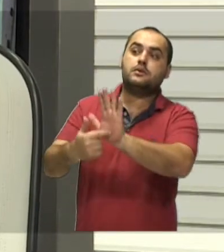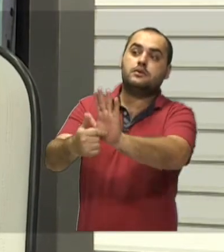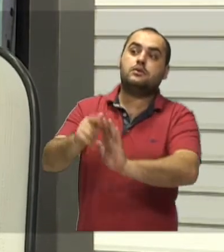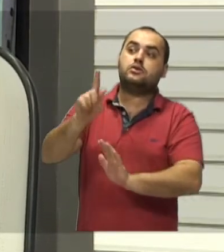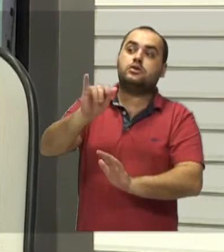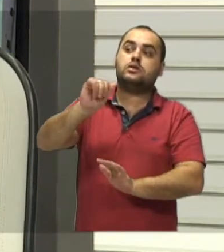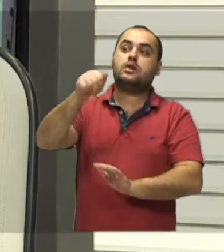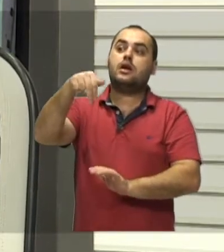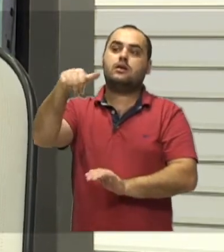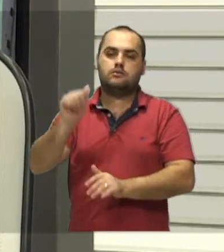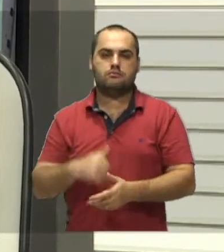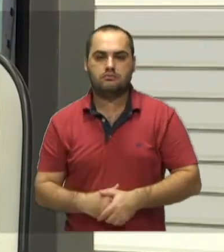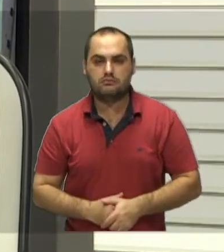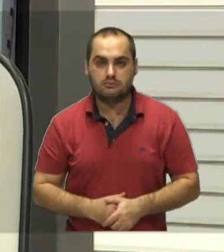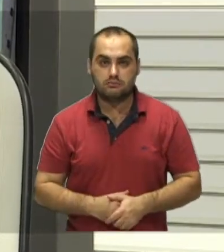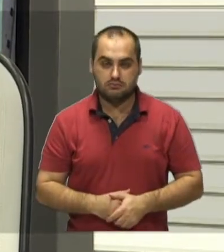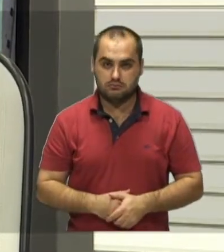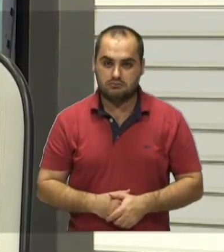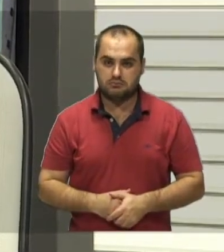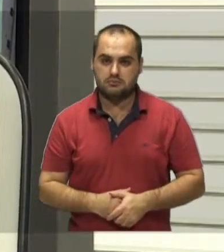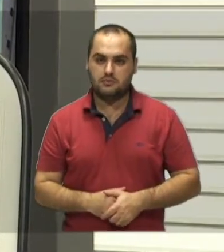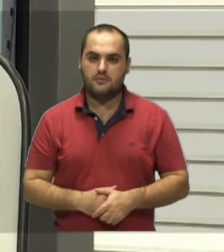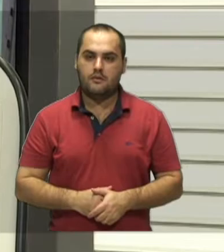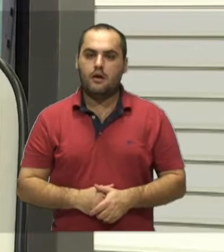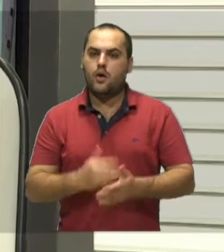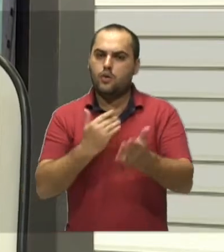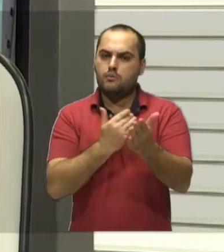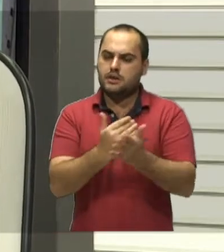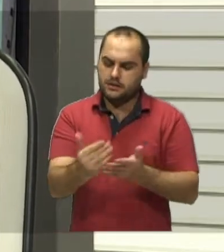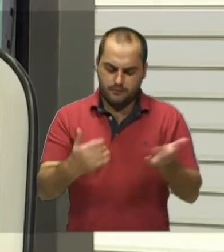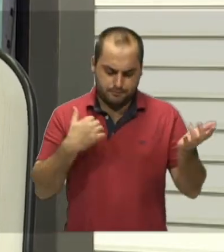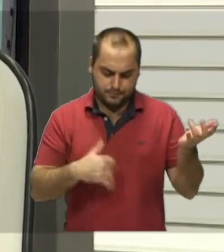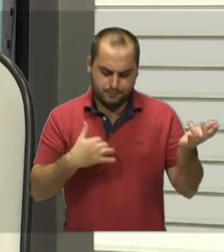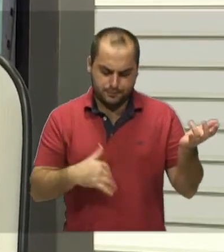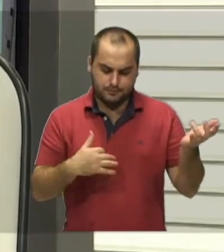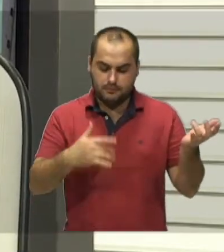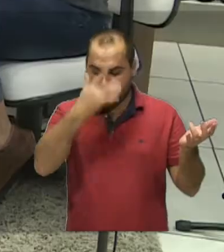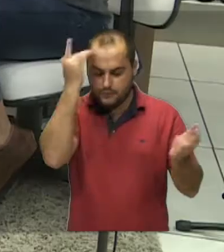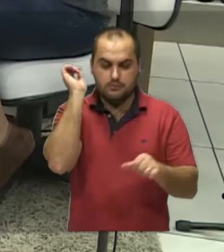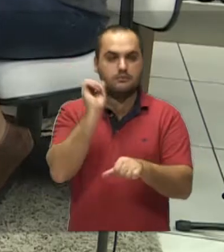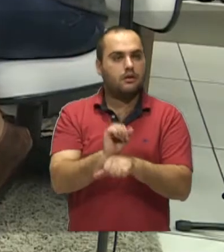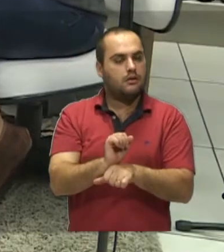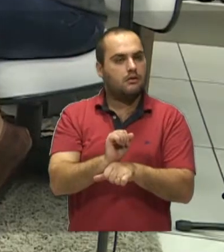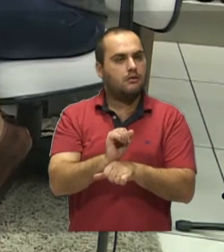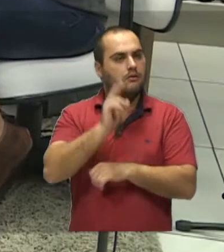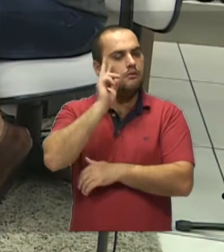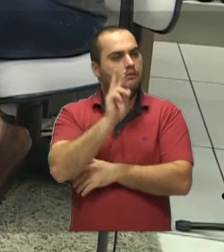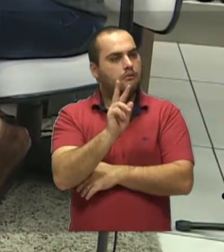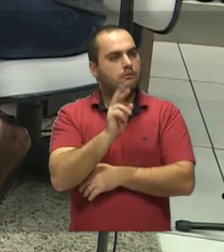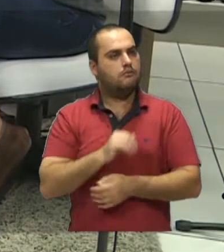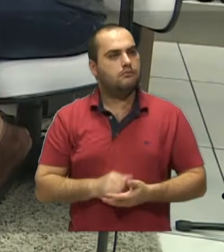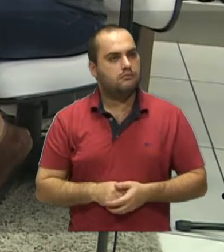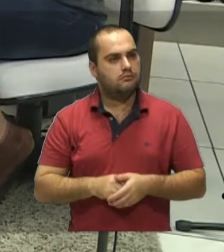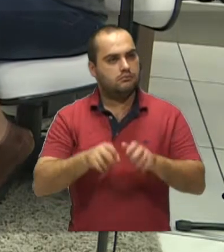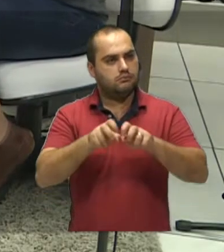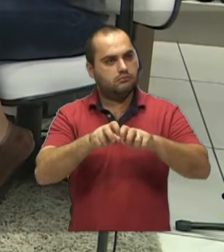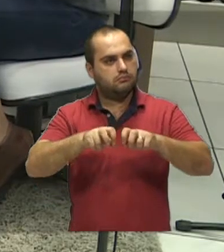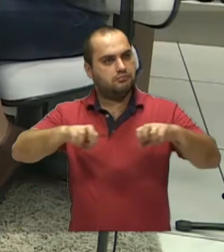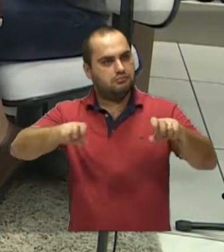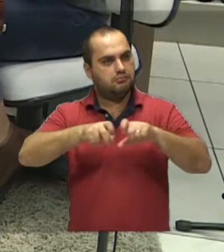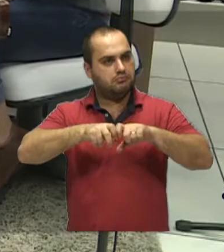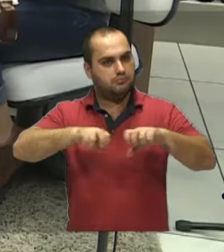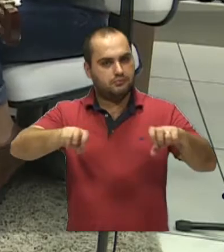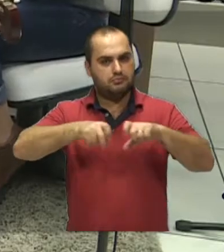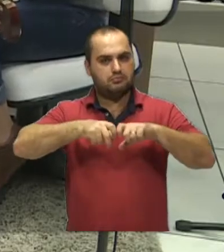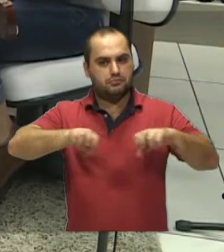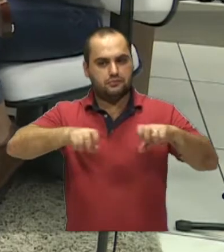enfim. E, surpreendentemente, a gente começava a tocar, as pessoas paravam para assistir, as cadeiras ficavam cheias de pessoas e a gente